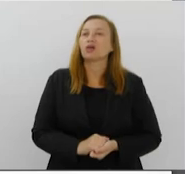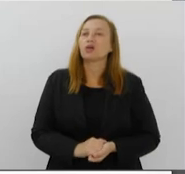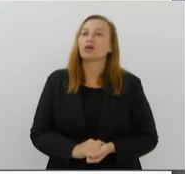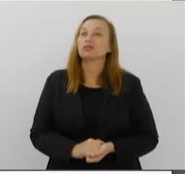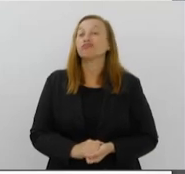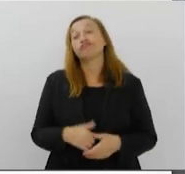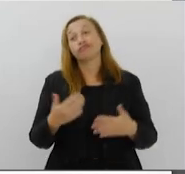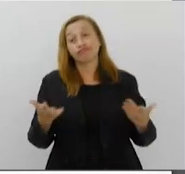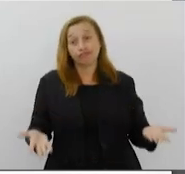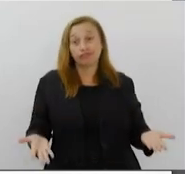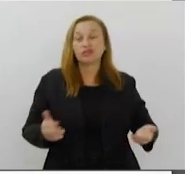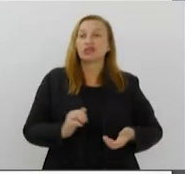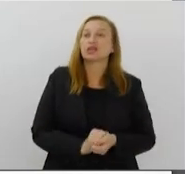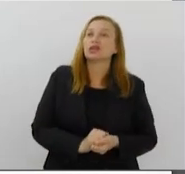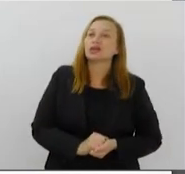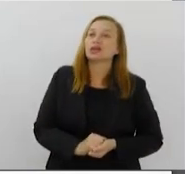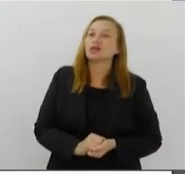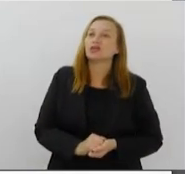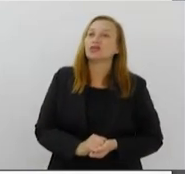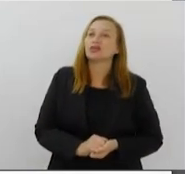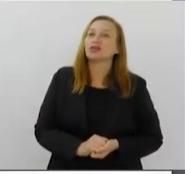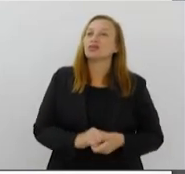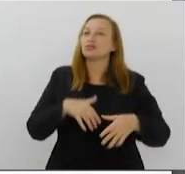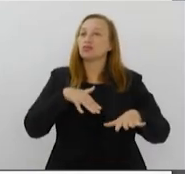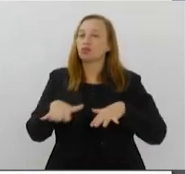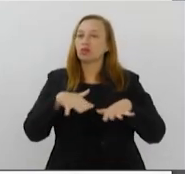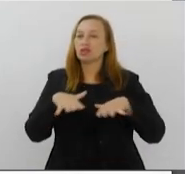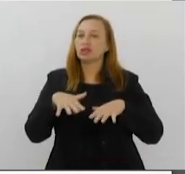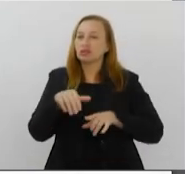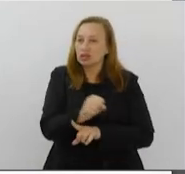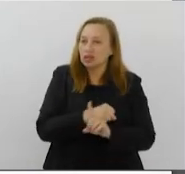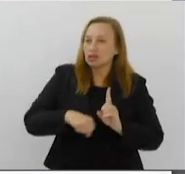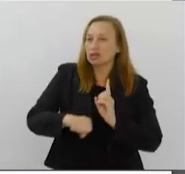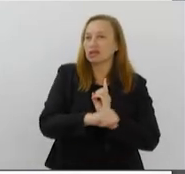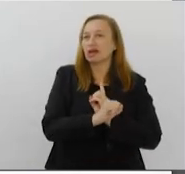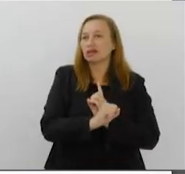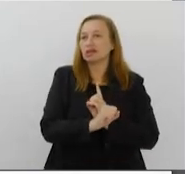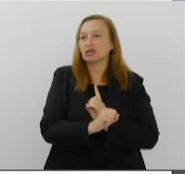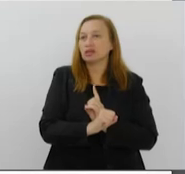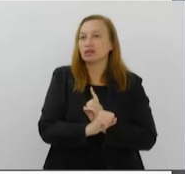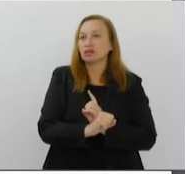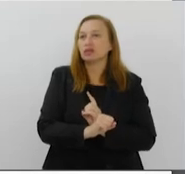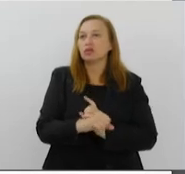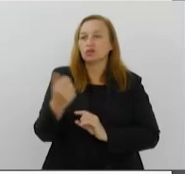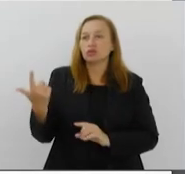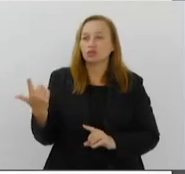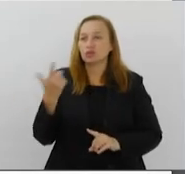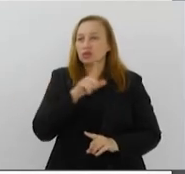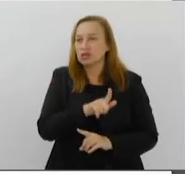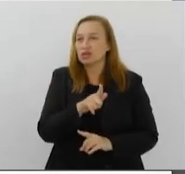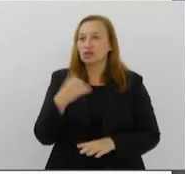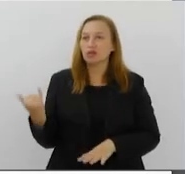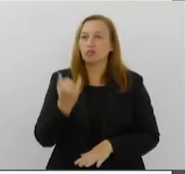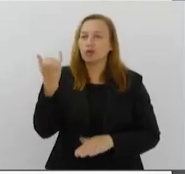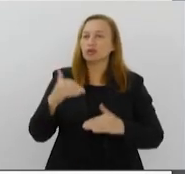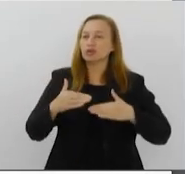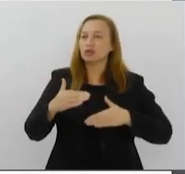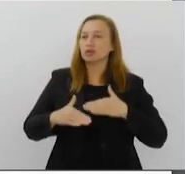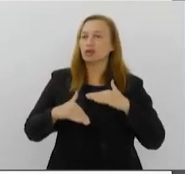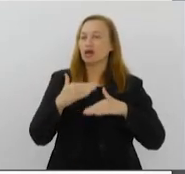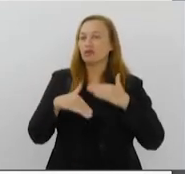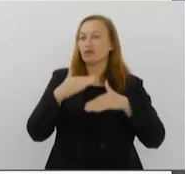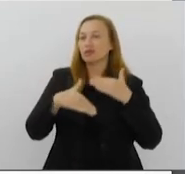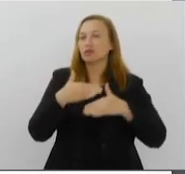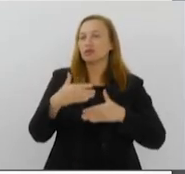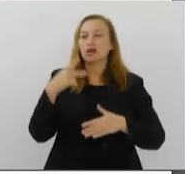E aí, através dessa grande mobilização da sociedade, nós conquistamos importantes avanços no campo